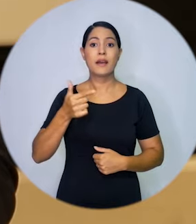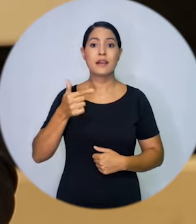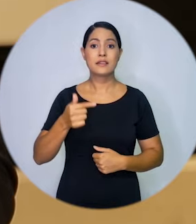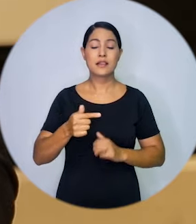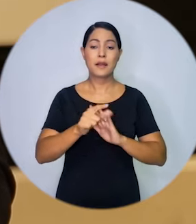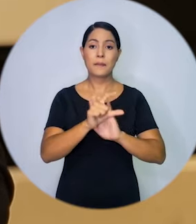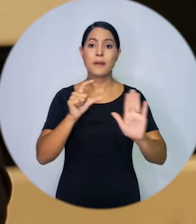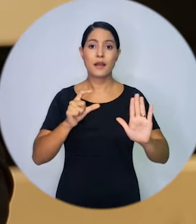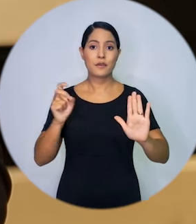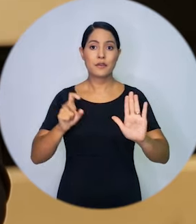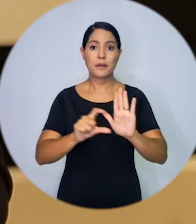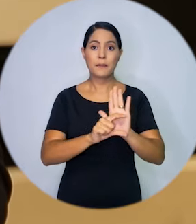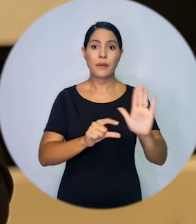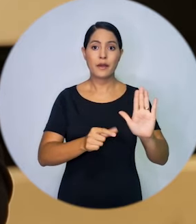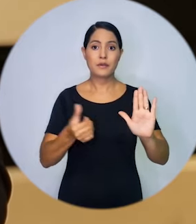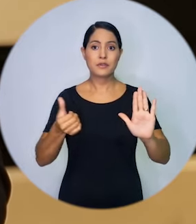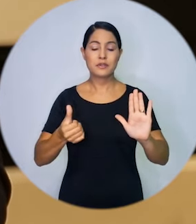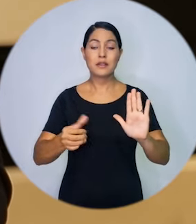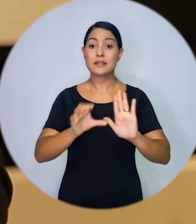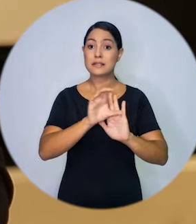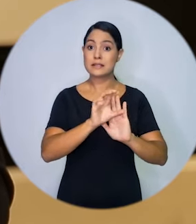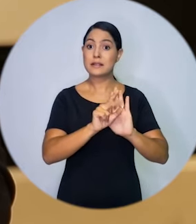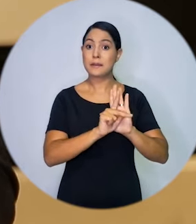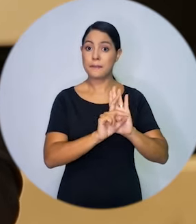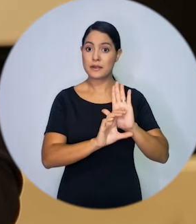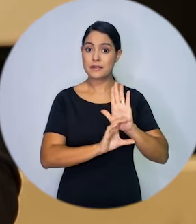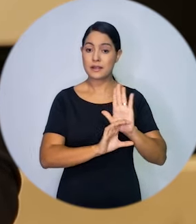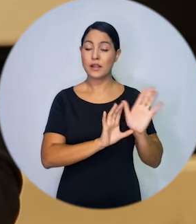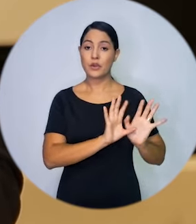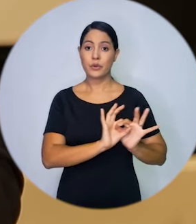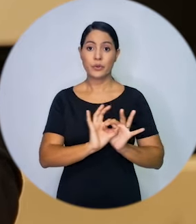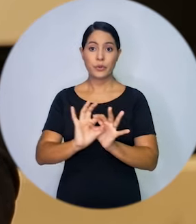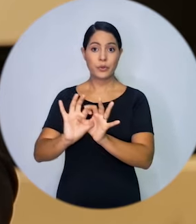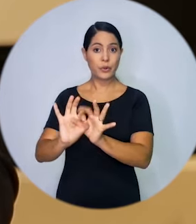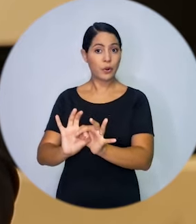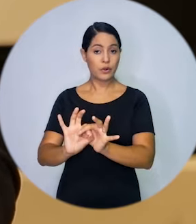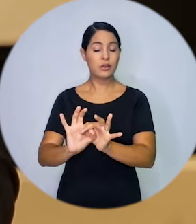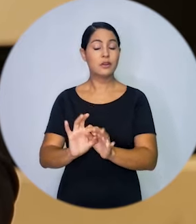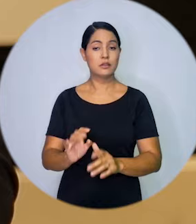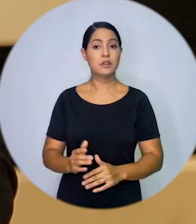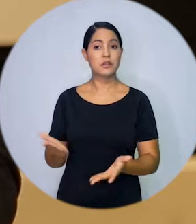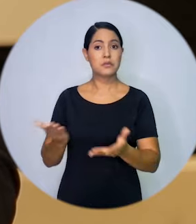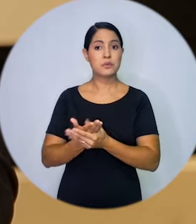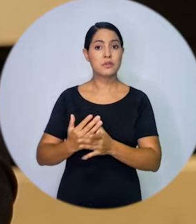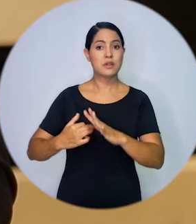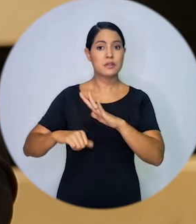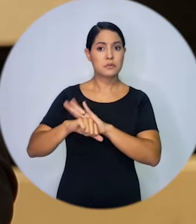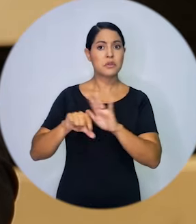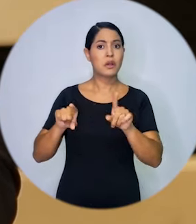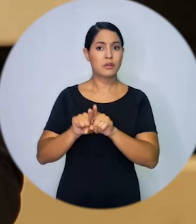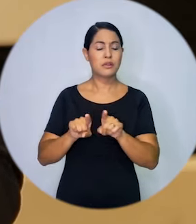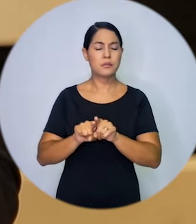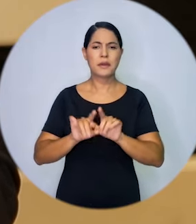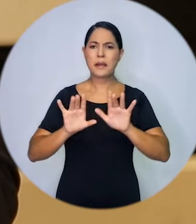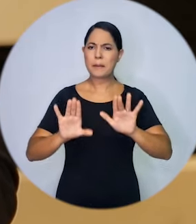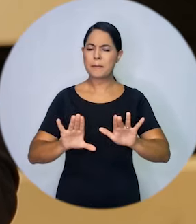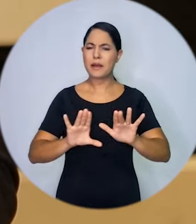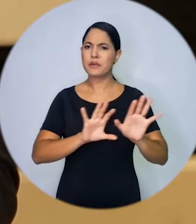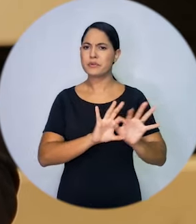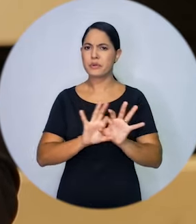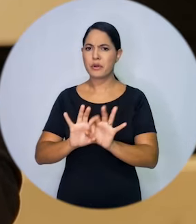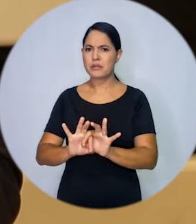367, parágrafos 5º e 6º do Código de Processo Civil, aplicado subsidiariamente aos processos penais. Já